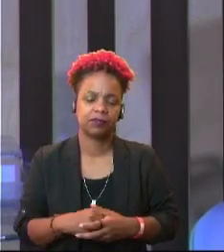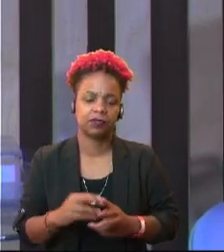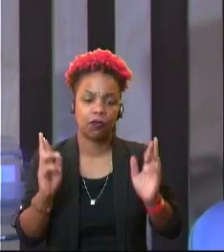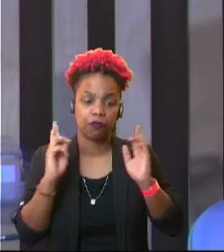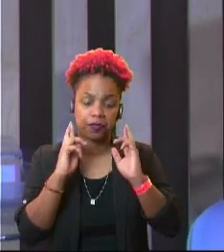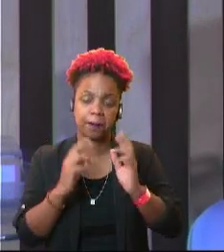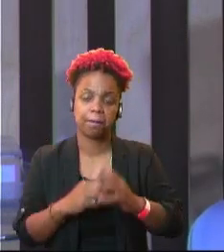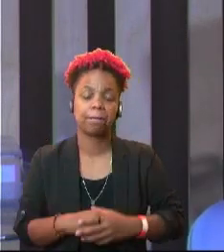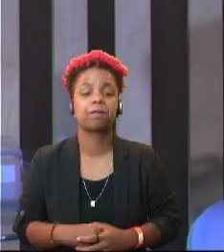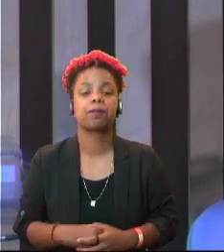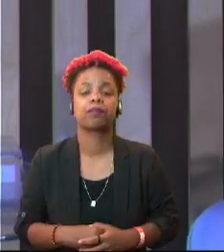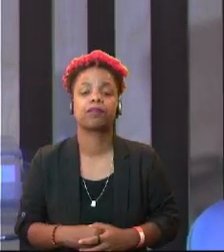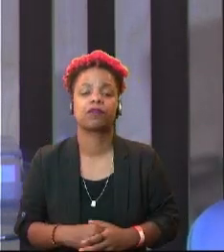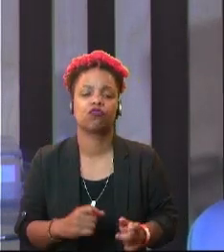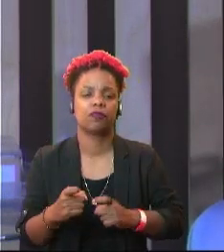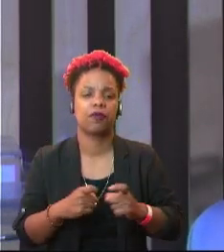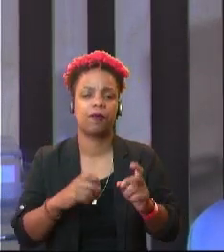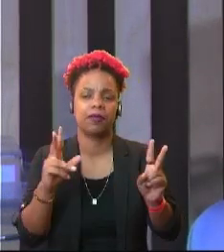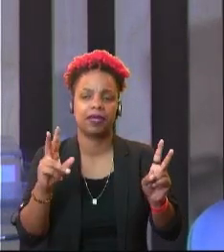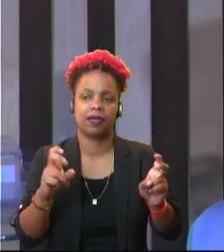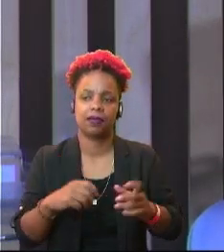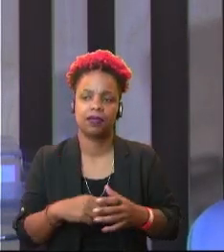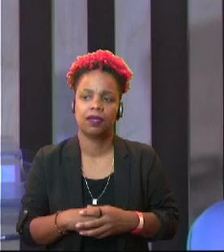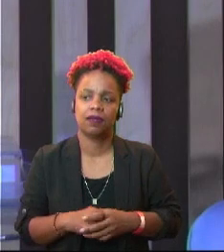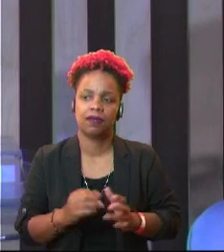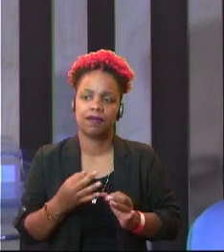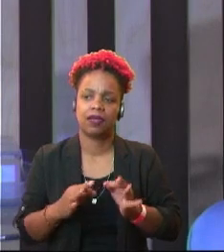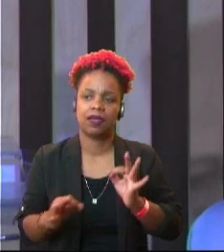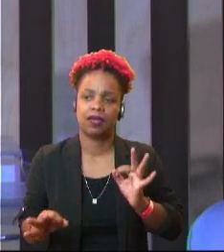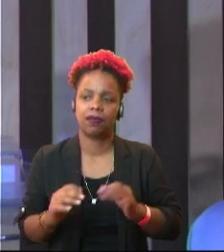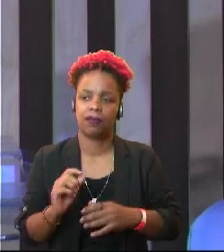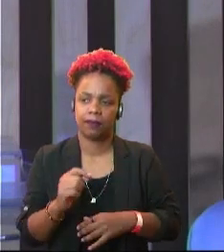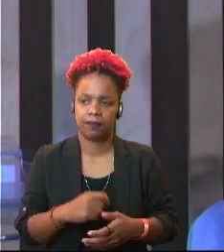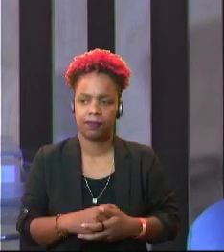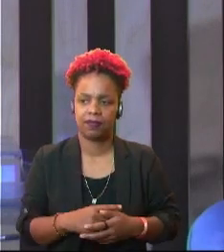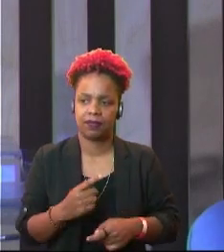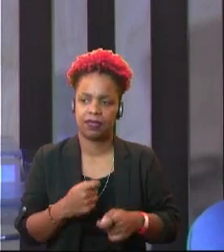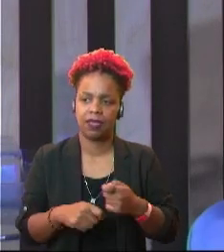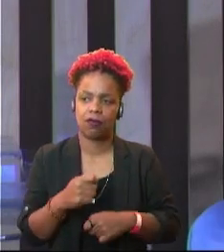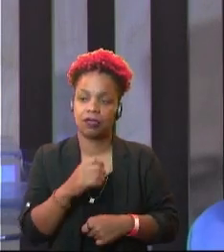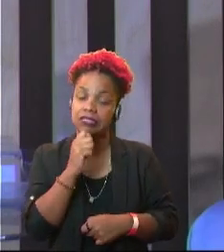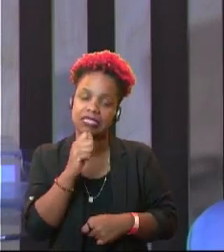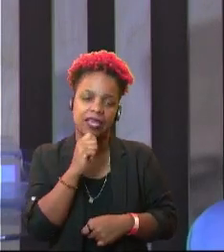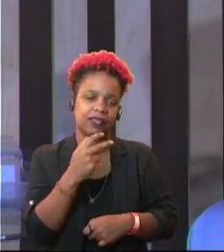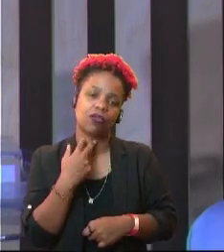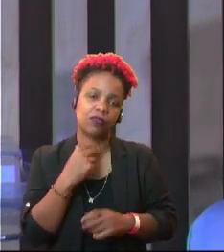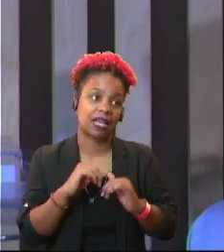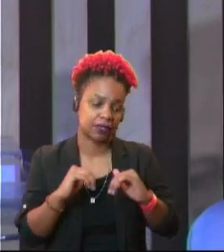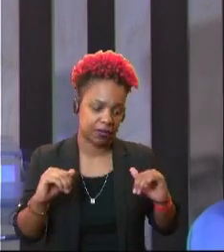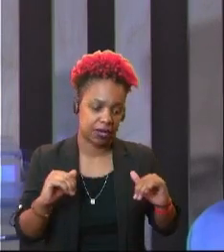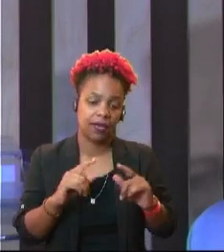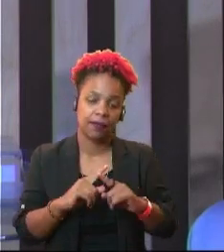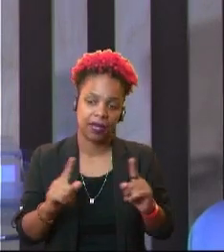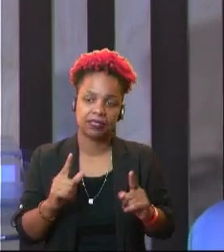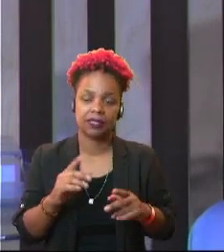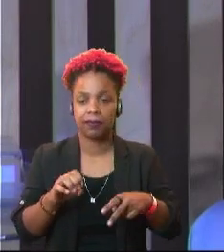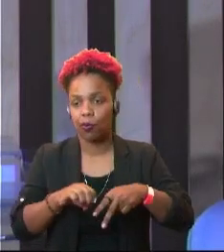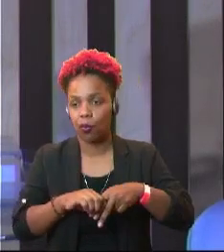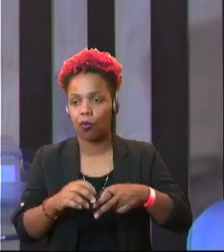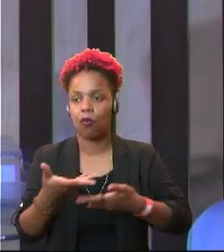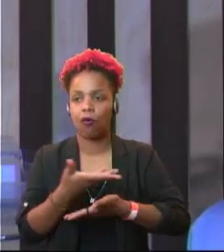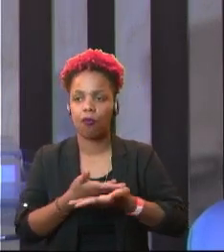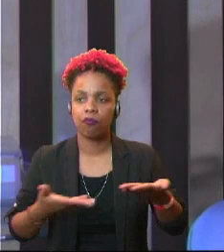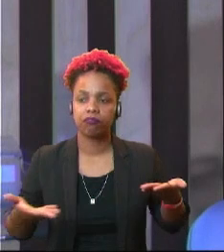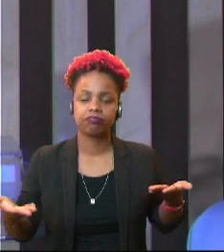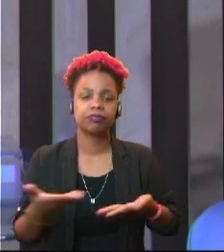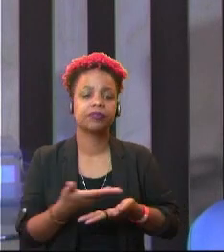negócio. Eu não posso falar muito sobre a guerra ser um negócio, mas eu posso falar um pouco sobre a diplomacia, né? Você fez a pergunta